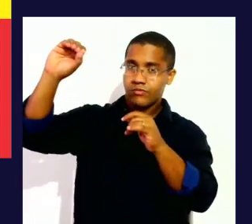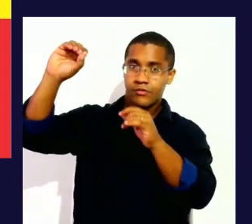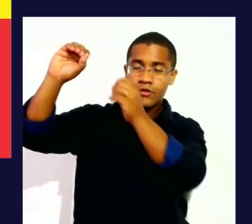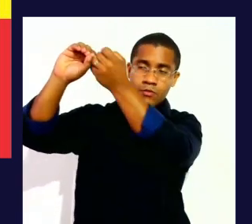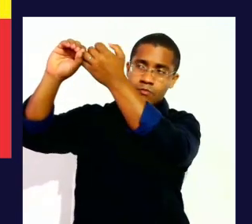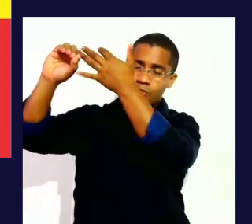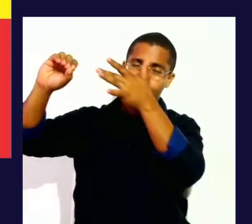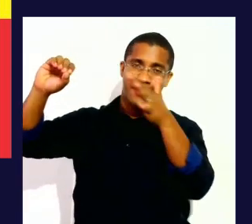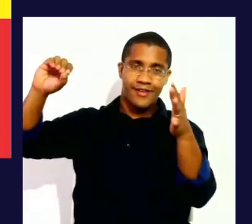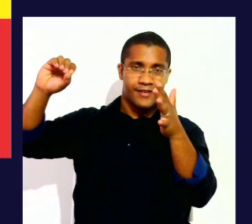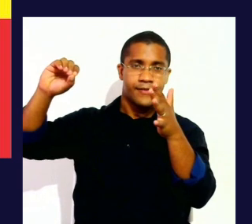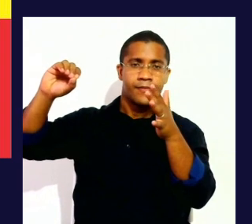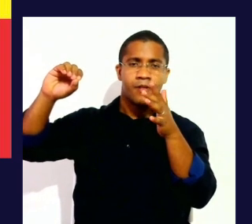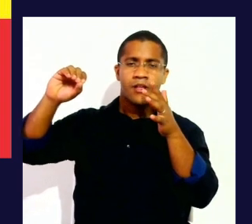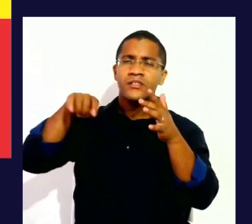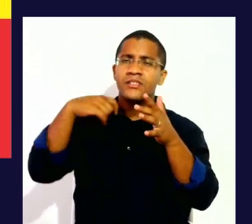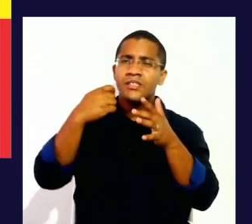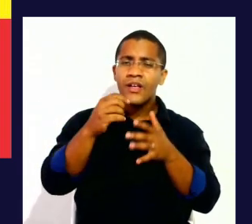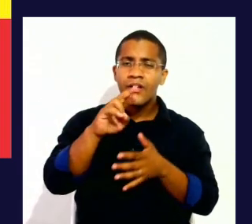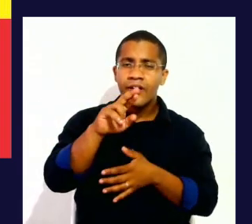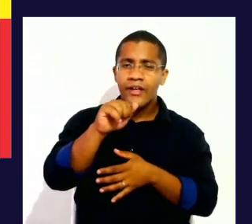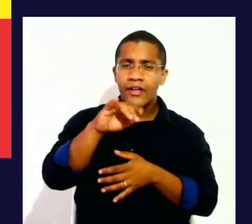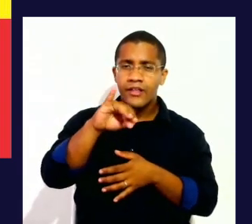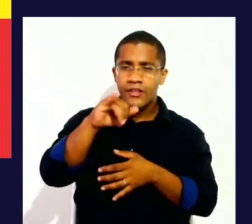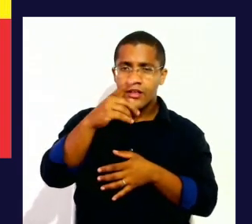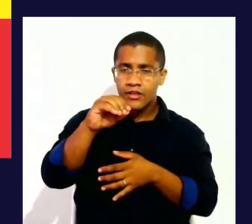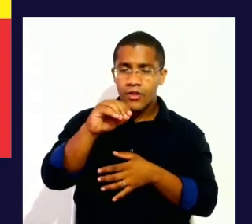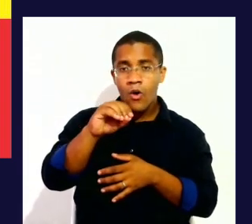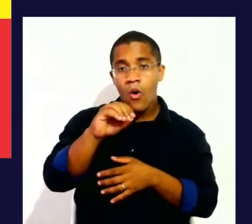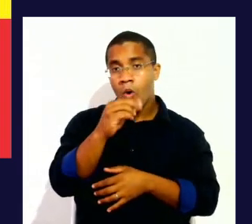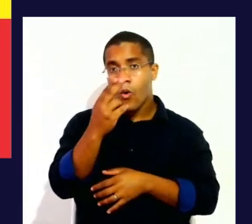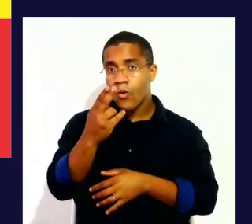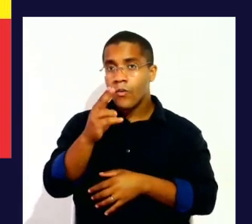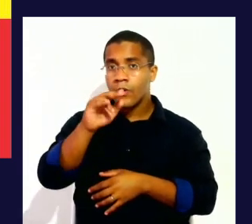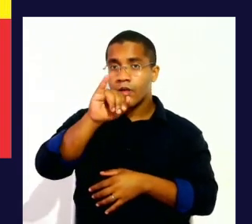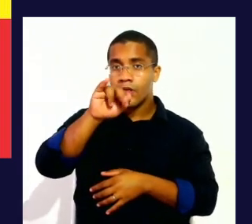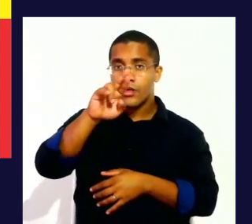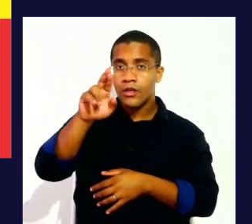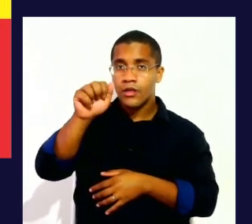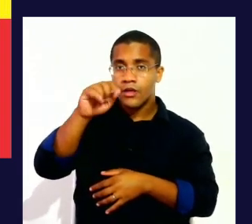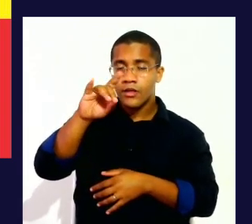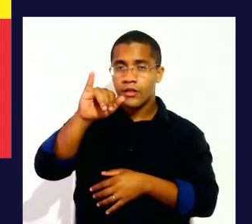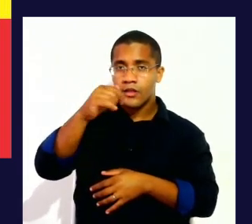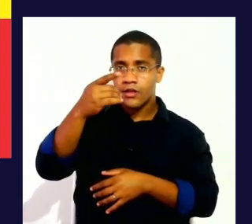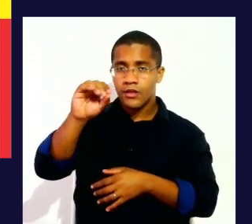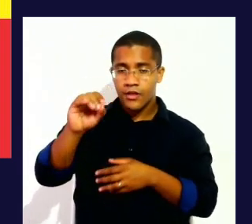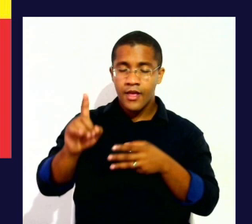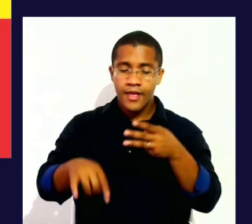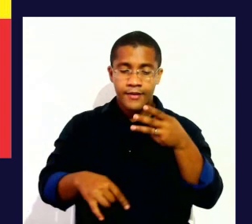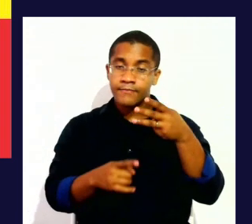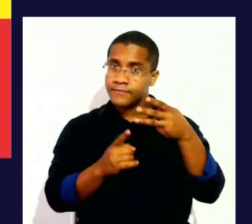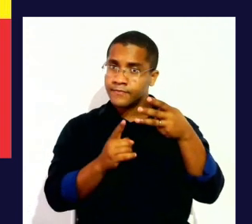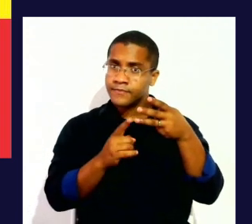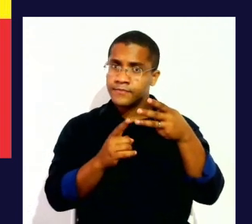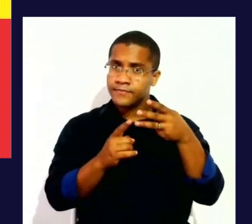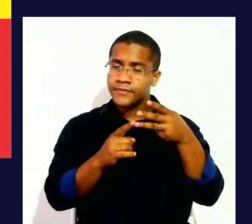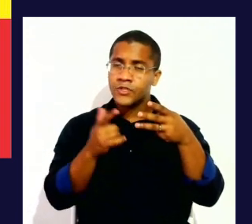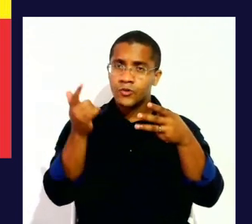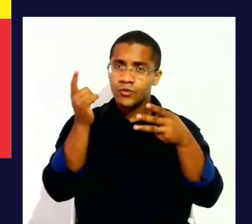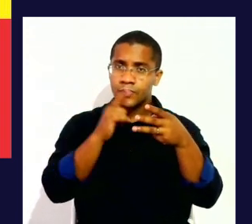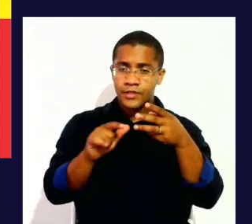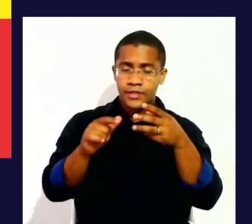chamado radiação ou irradiação, é o terceiro processo de transferência de calor. Não só o